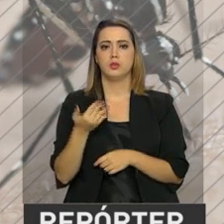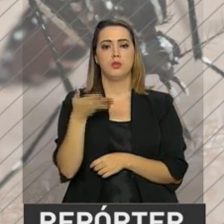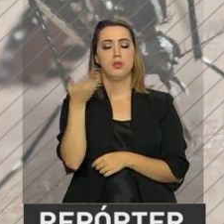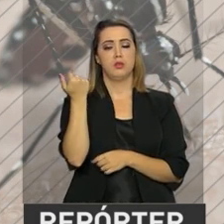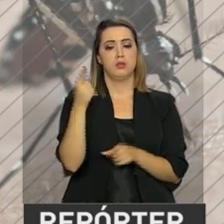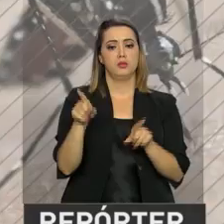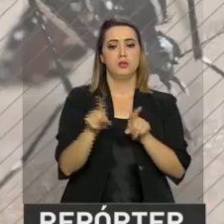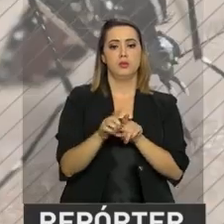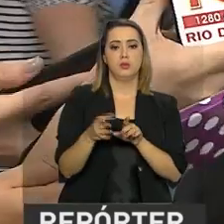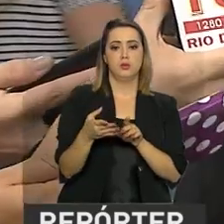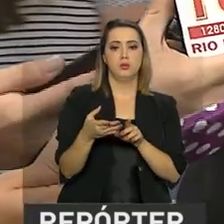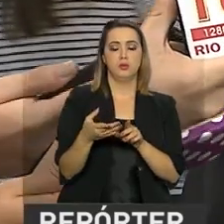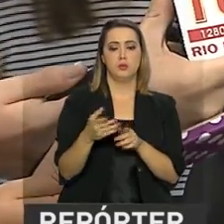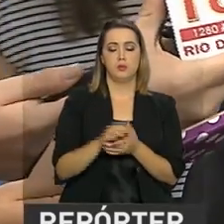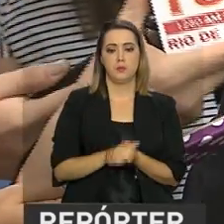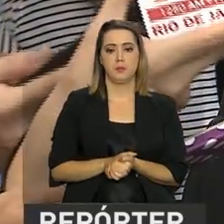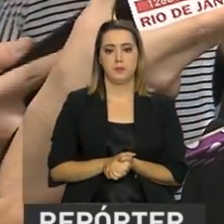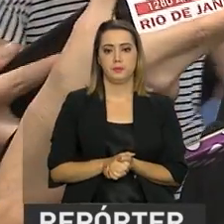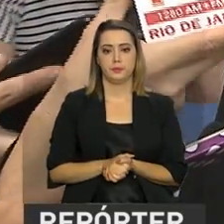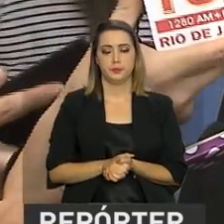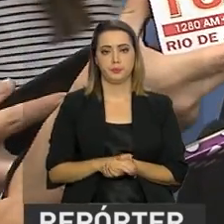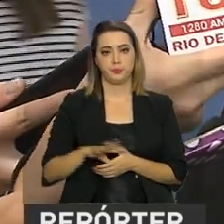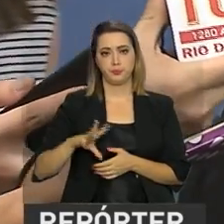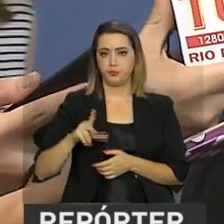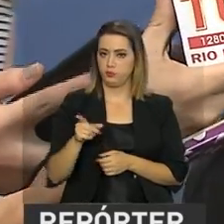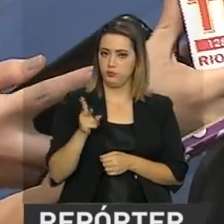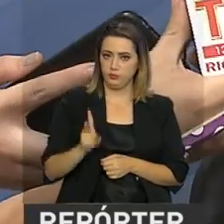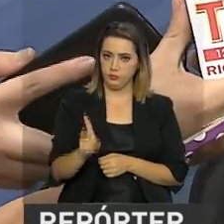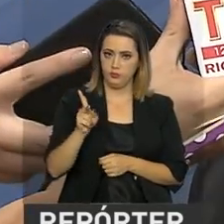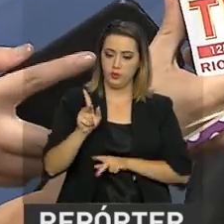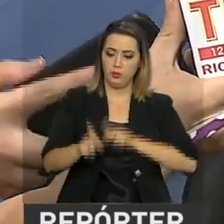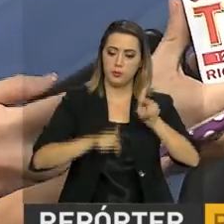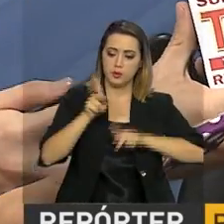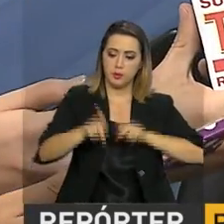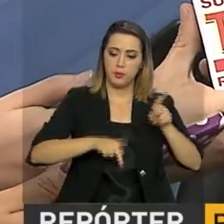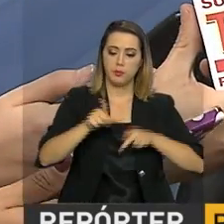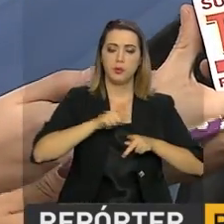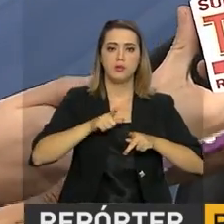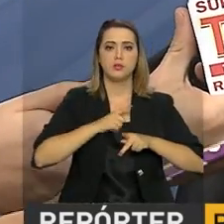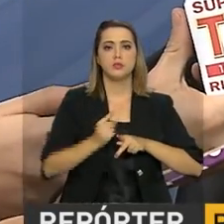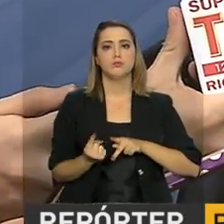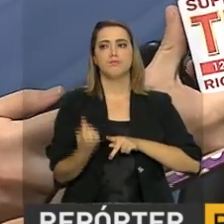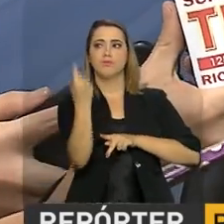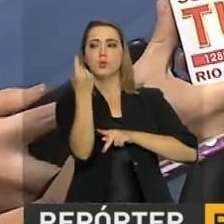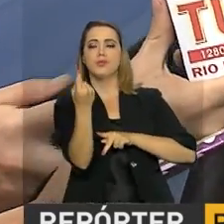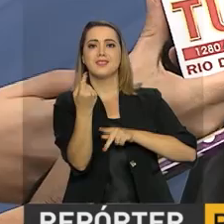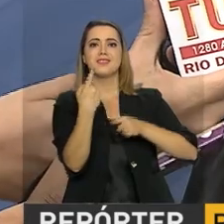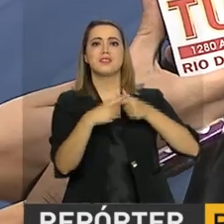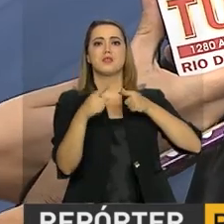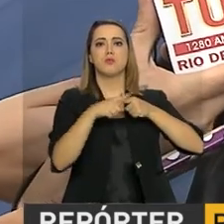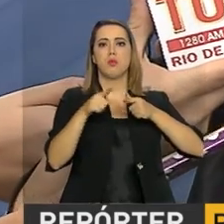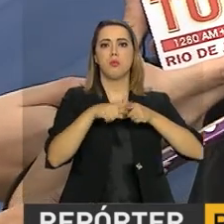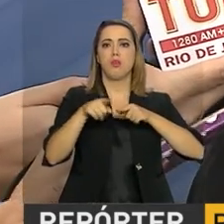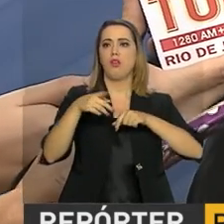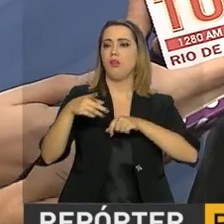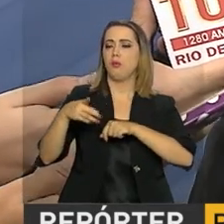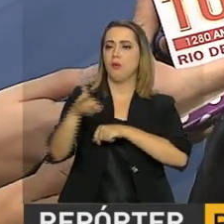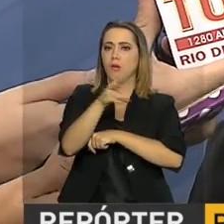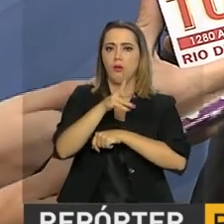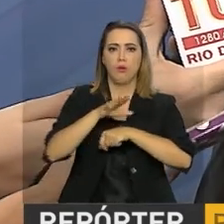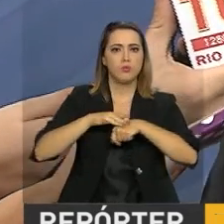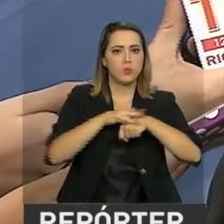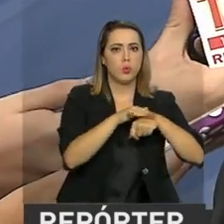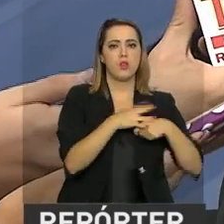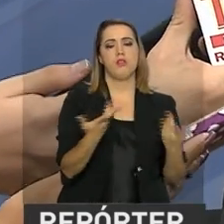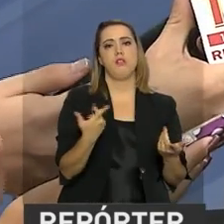registrados 26 mil. Toda vez que a população é atingida por uma dessas endemias, ela fica imune. Então,